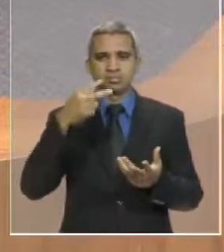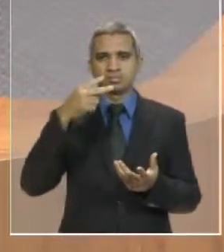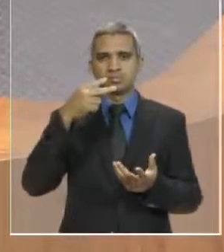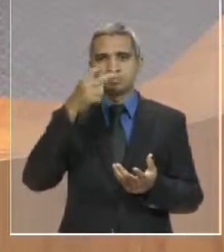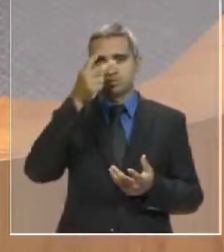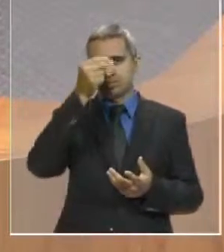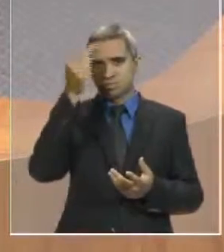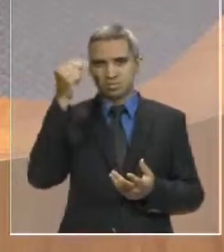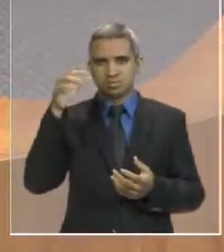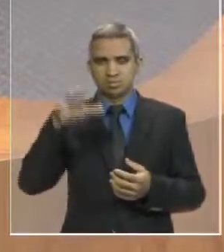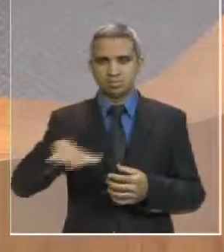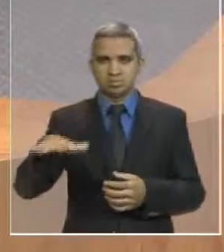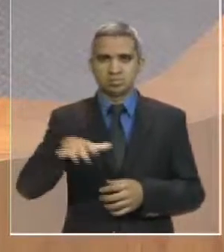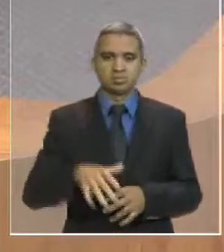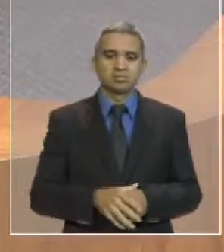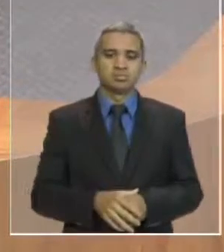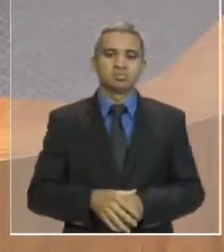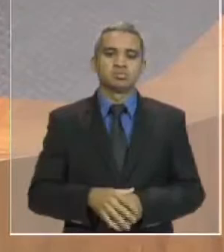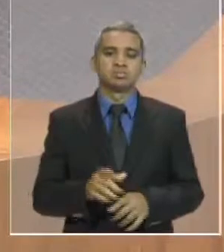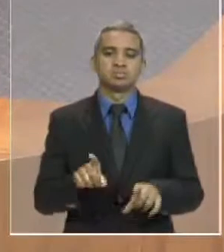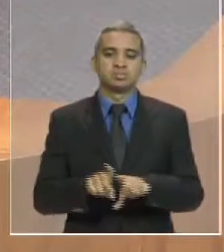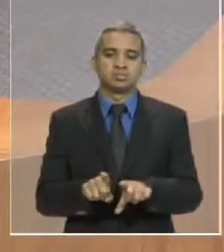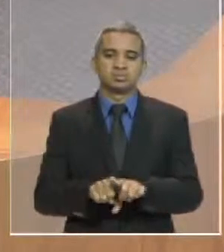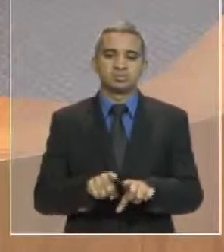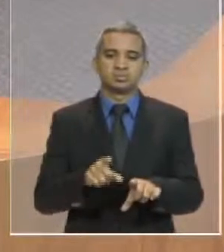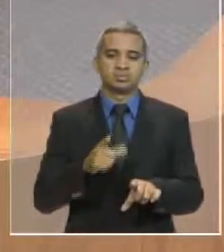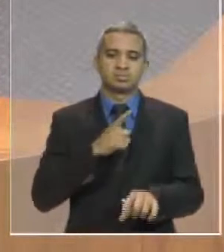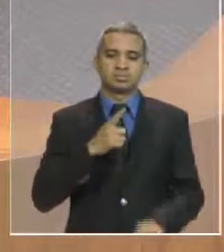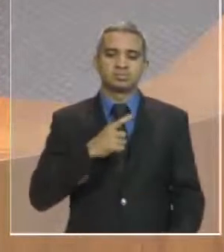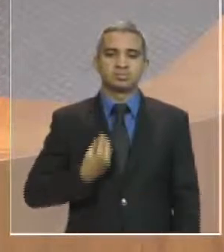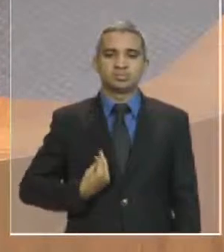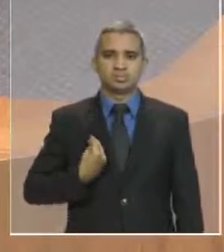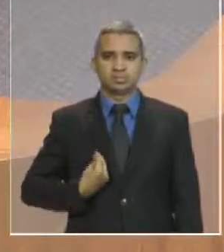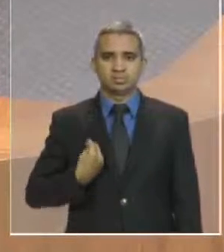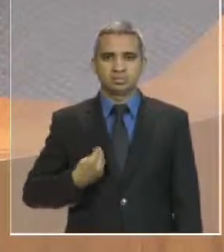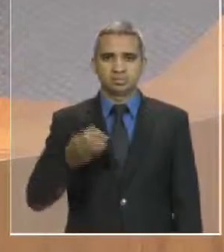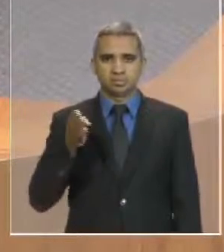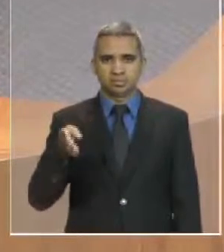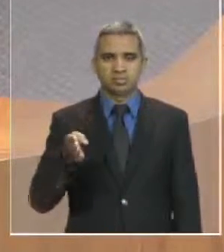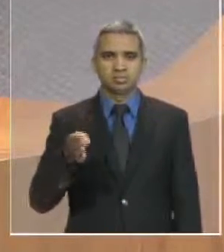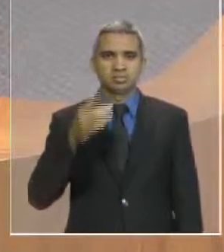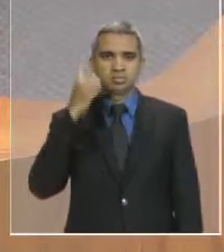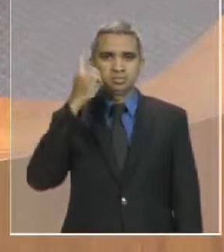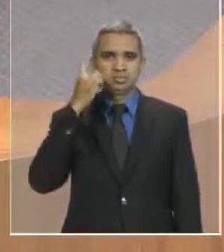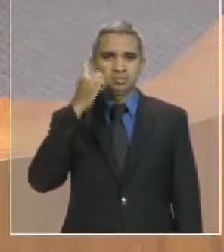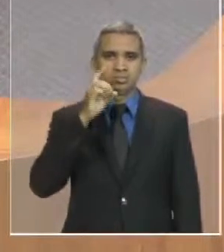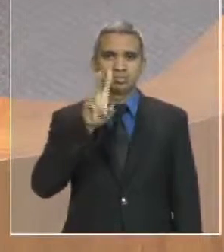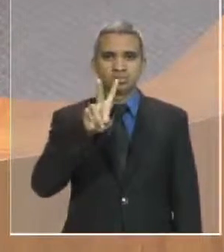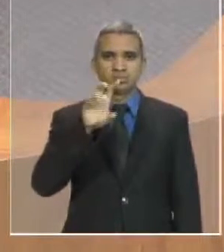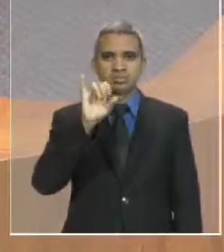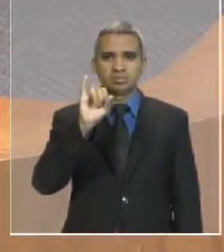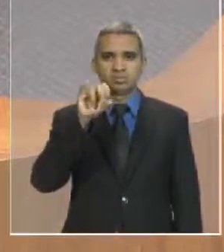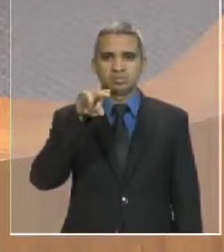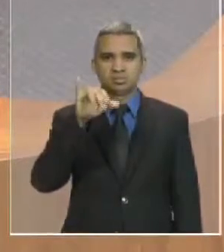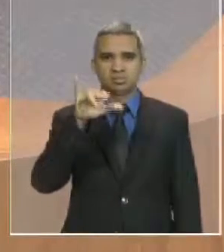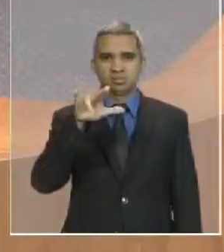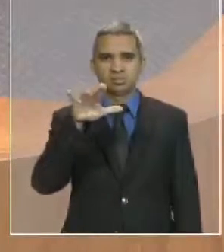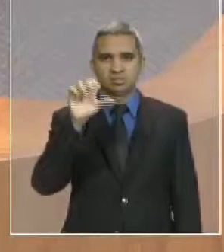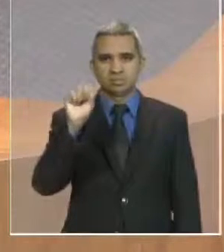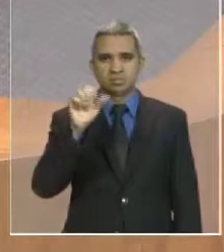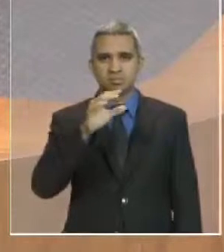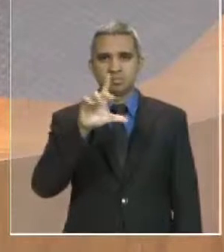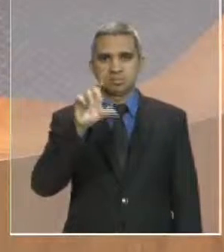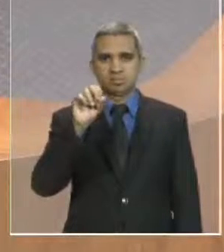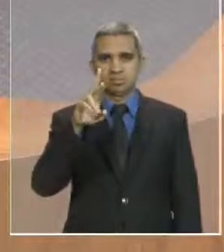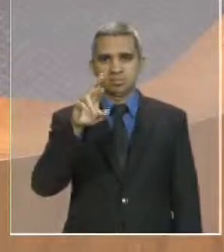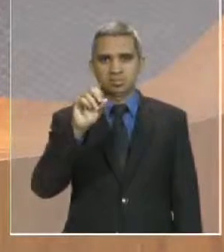Tivemos também a presença do deputado da região, Vinícius Louro, do ex-deputado Raimundo